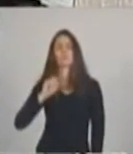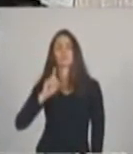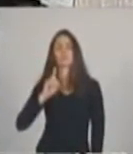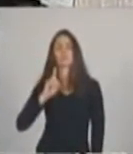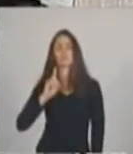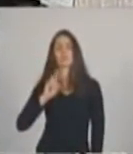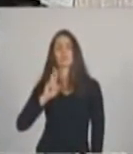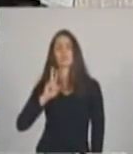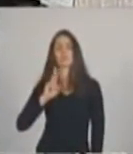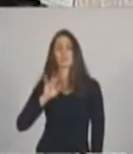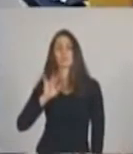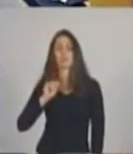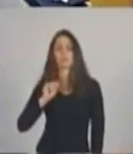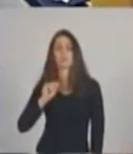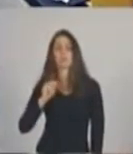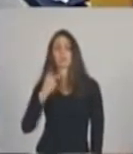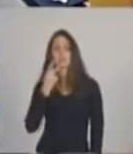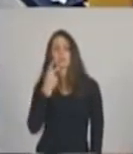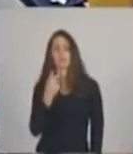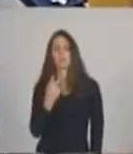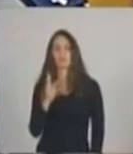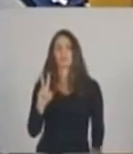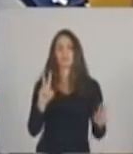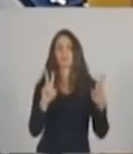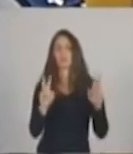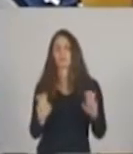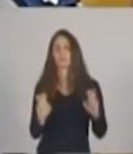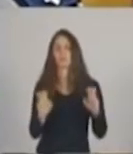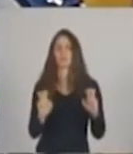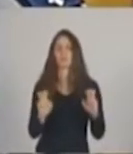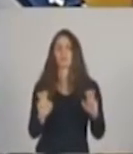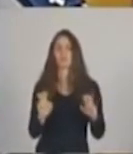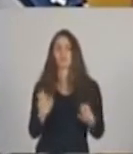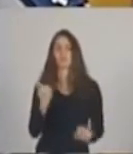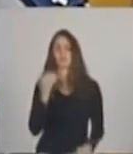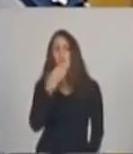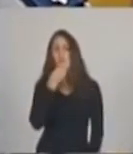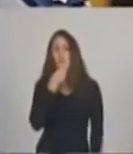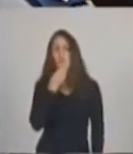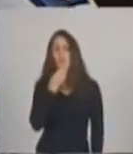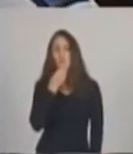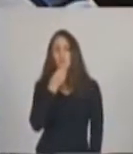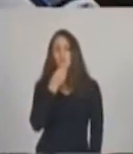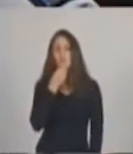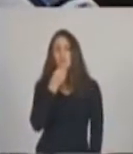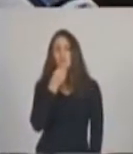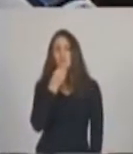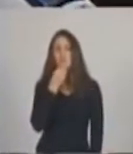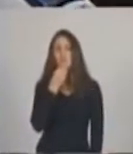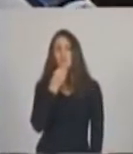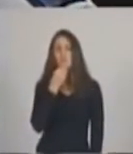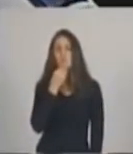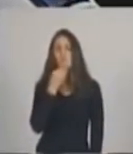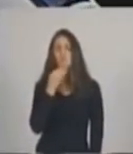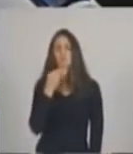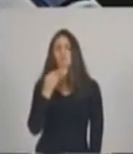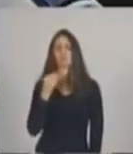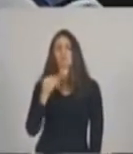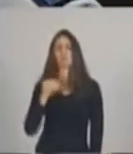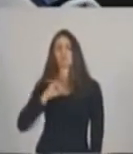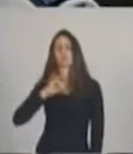que fizeram citação ao doutor João Dalcol, um grande amigo que a gente pede em